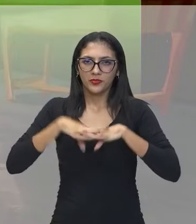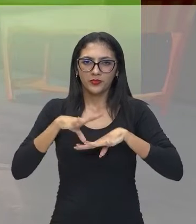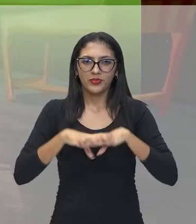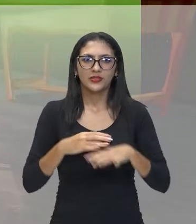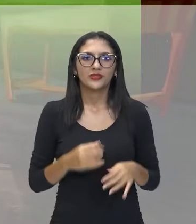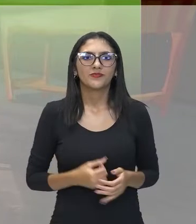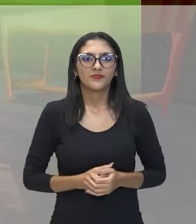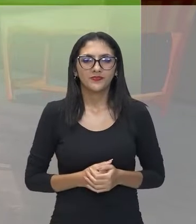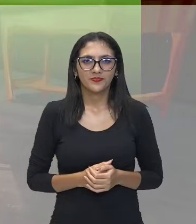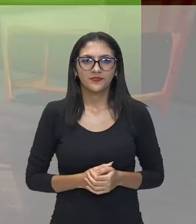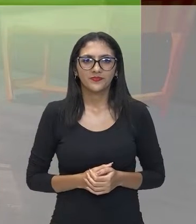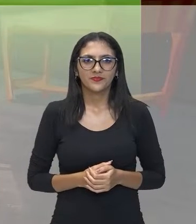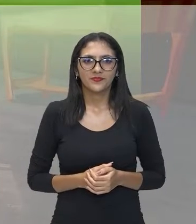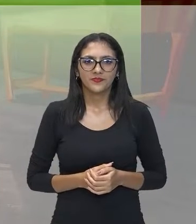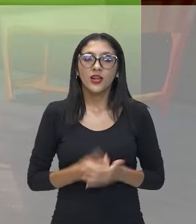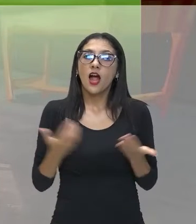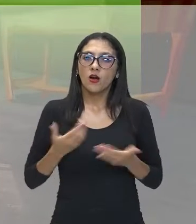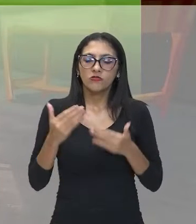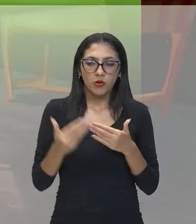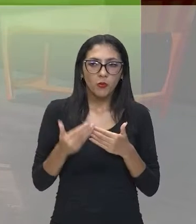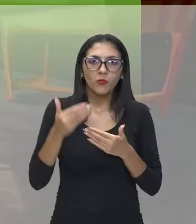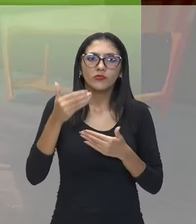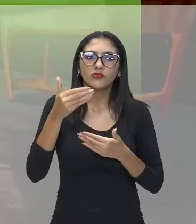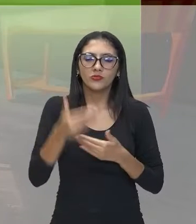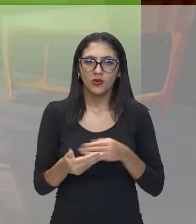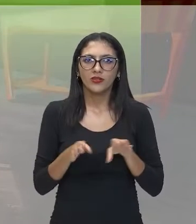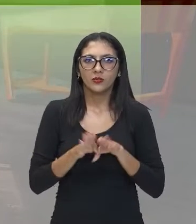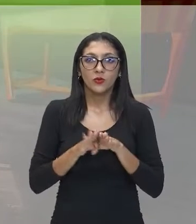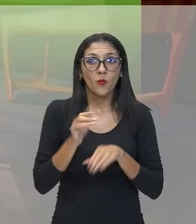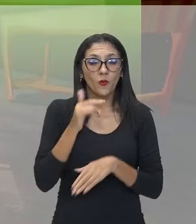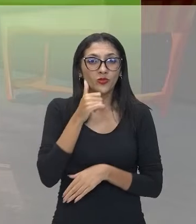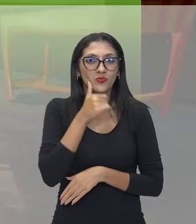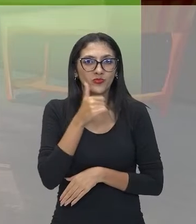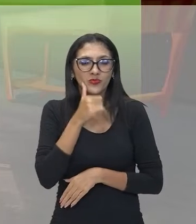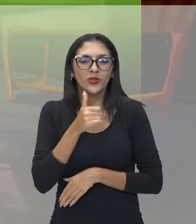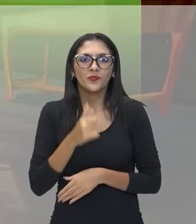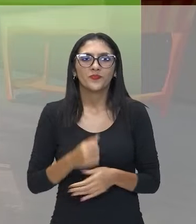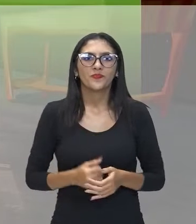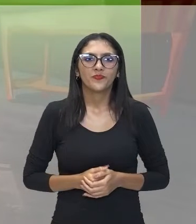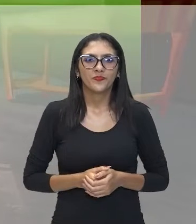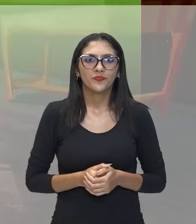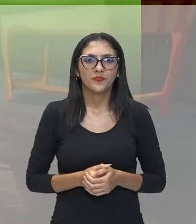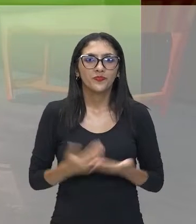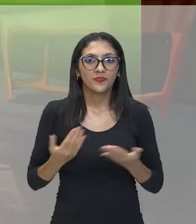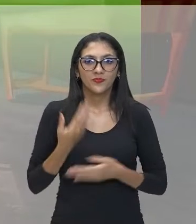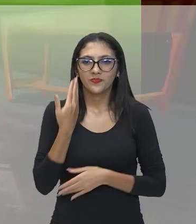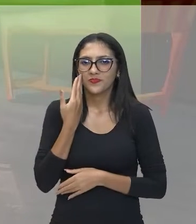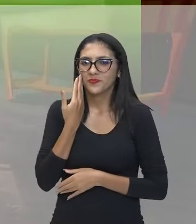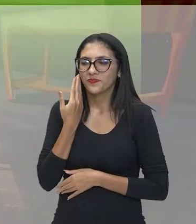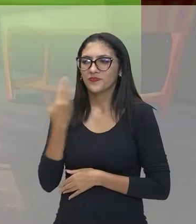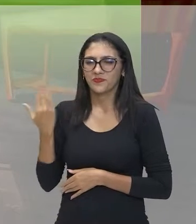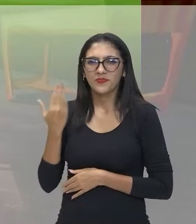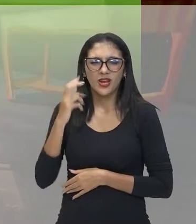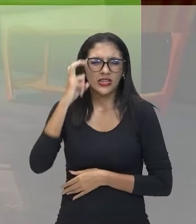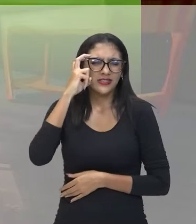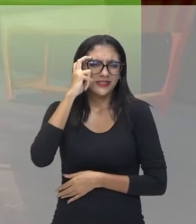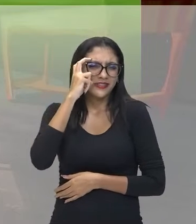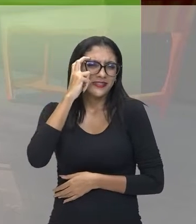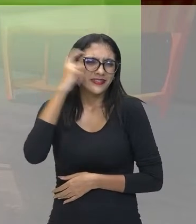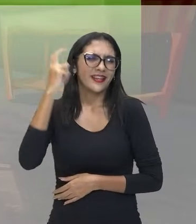vai continuar falando, né, de outras mulheres importantes, e aí eu trago para vocês a nossa gênia, Marie Curie, né, que